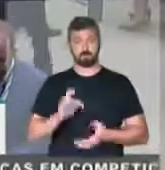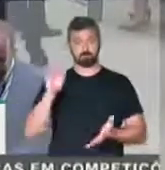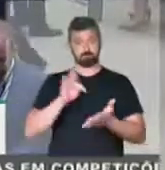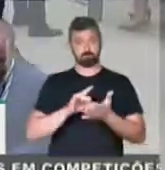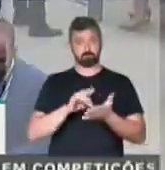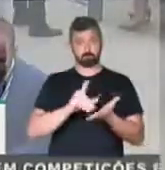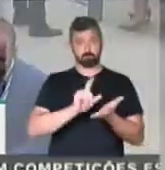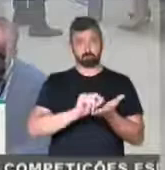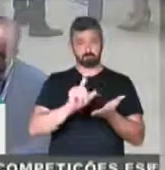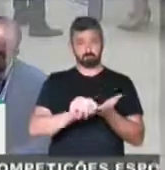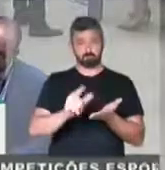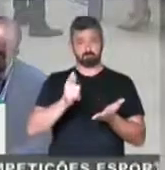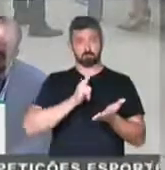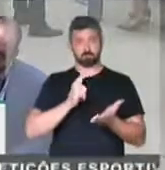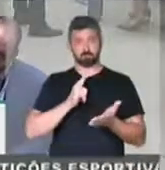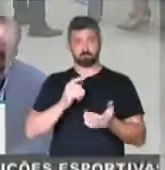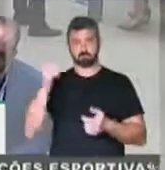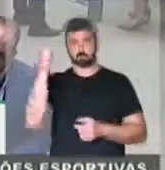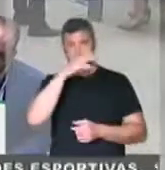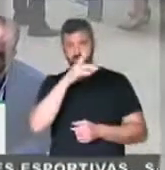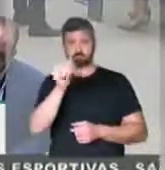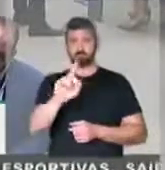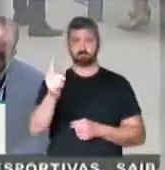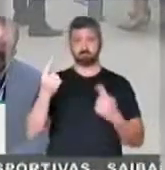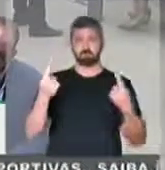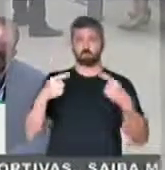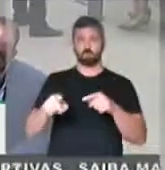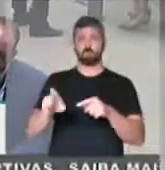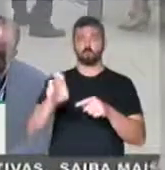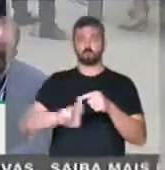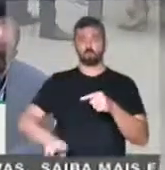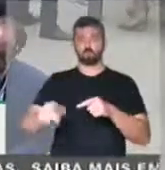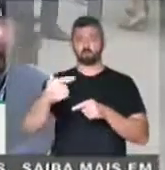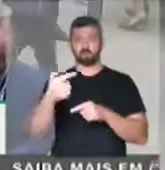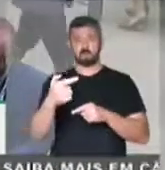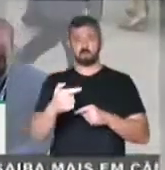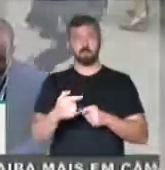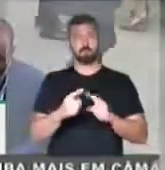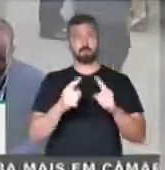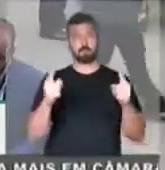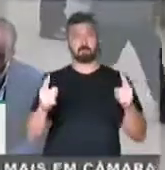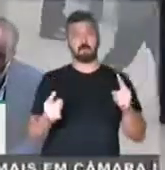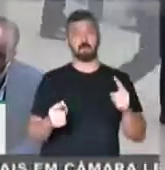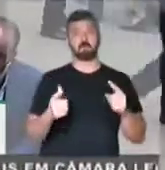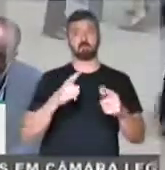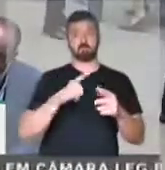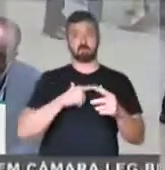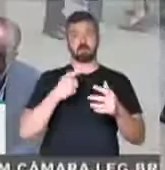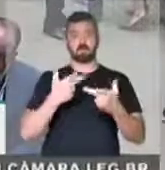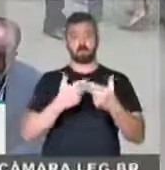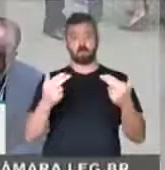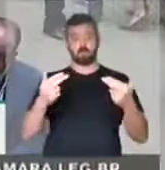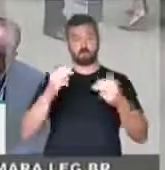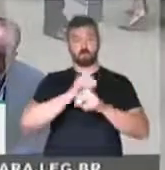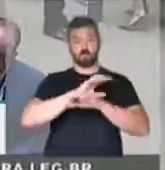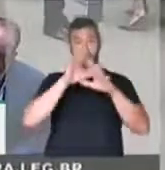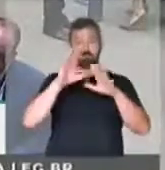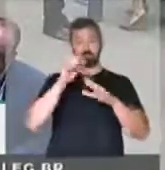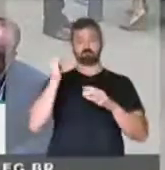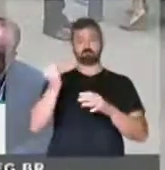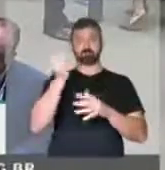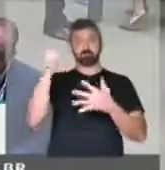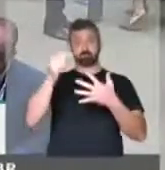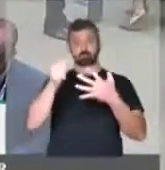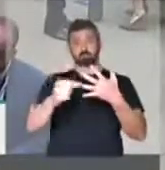Realmente é um artigo não radical contra o uso das armas, mas traz pontos importantes, críticos,